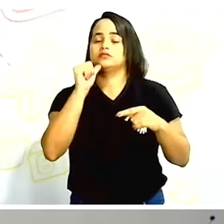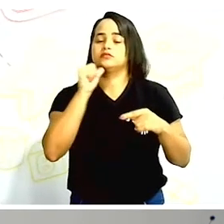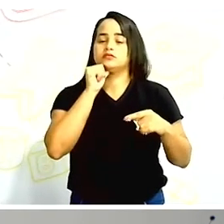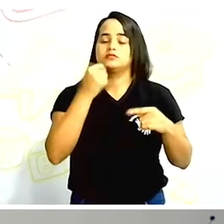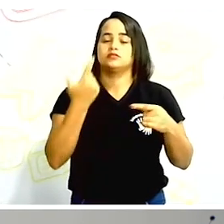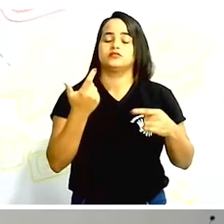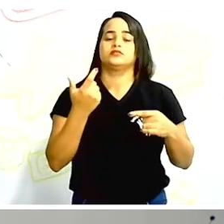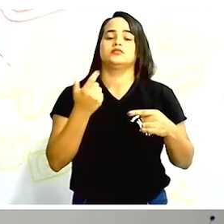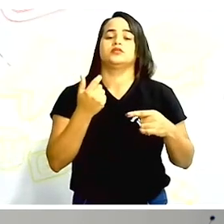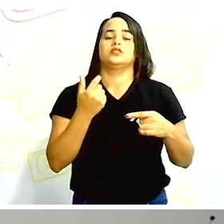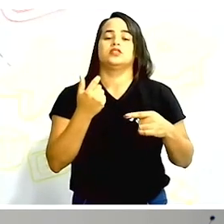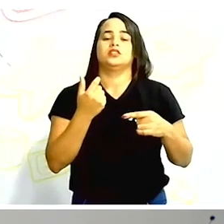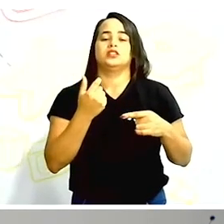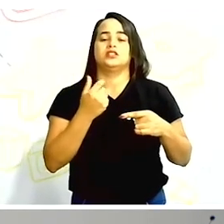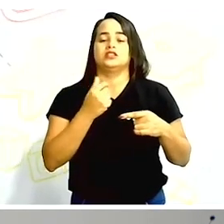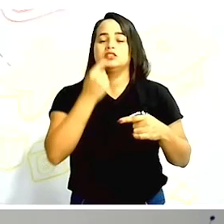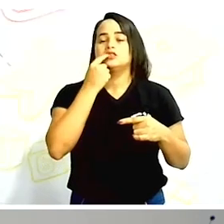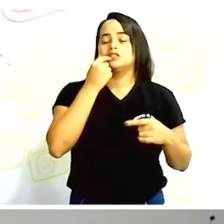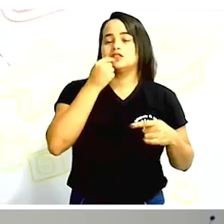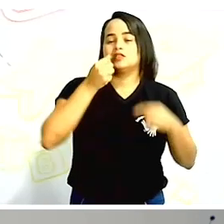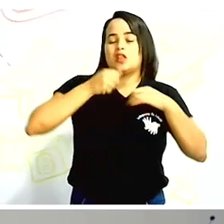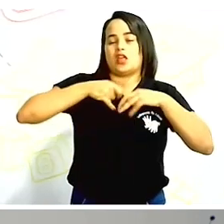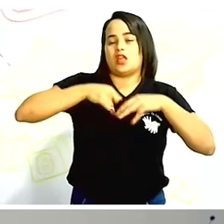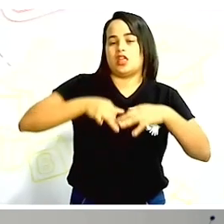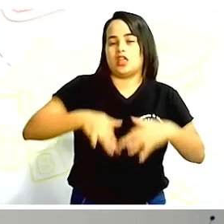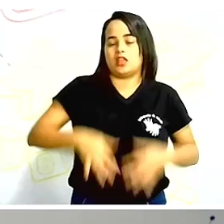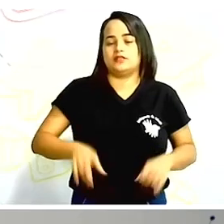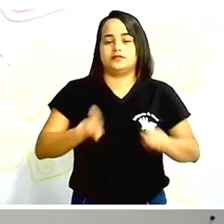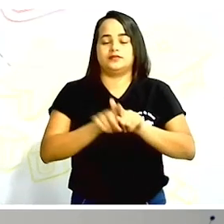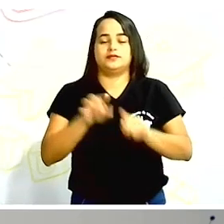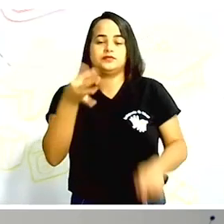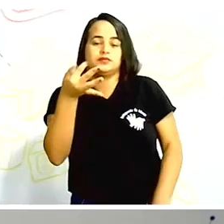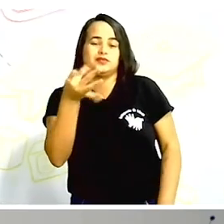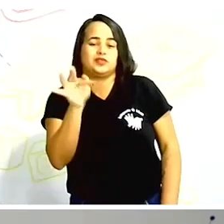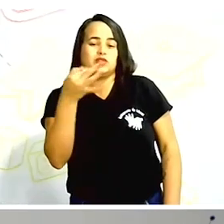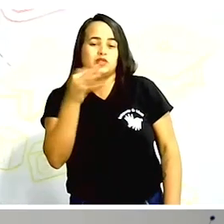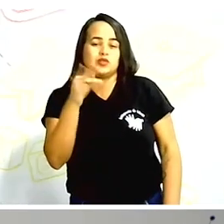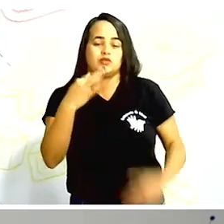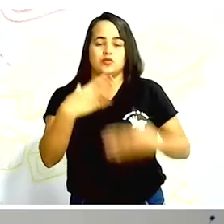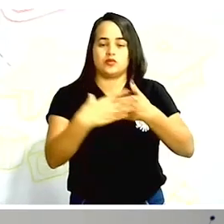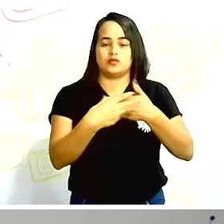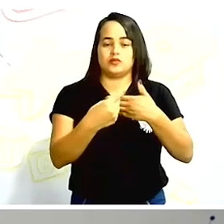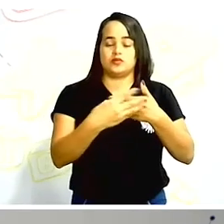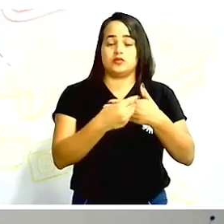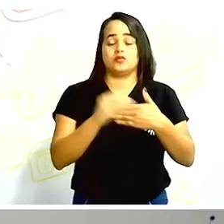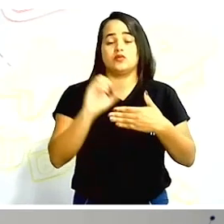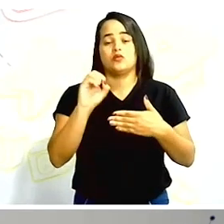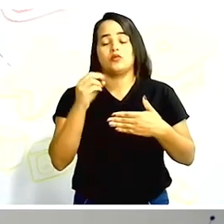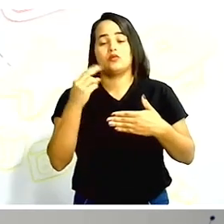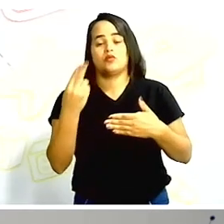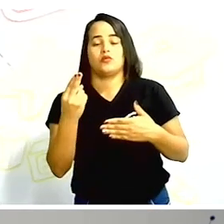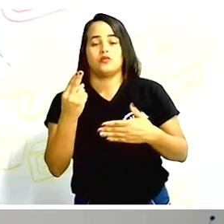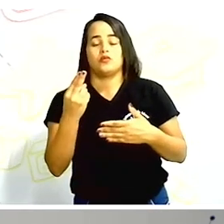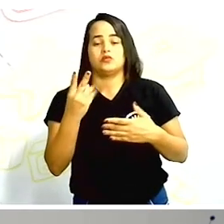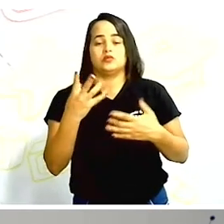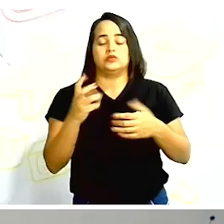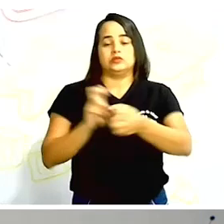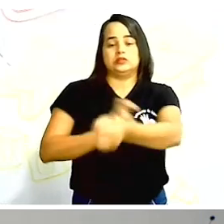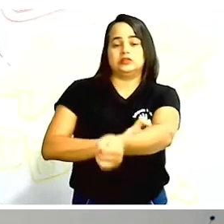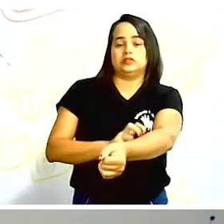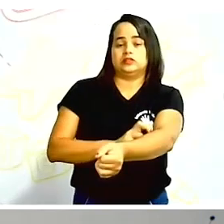da hemorragia e também dor nas mamas e também a TPM, que é a tensão pré-menstrual. Então pode afetar